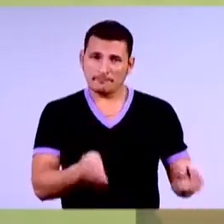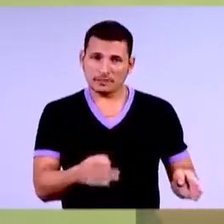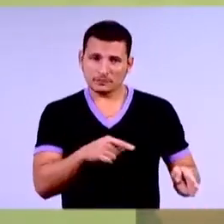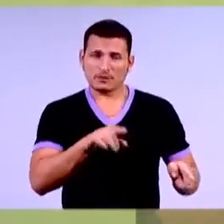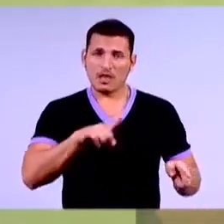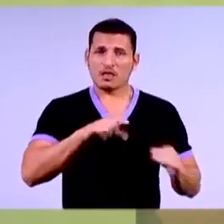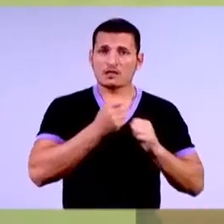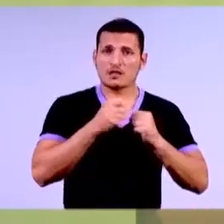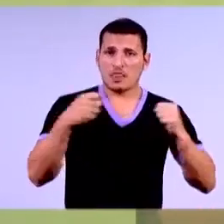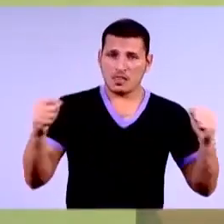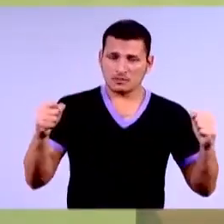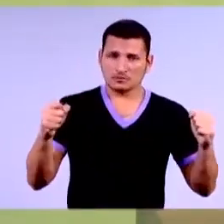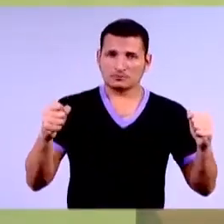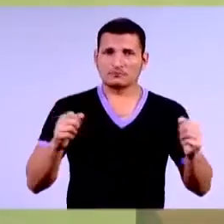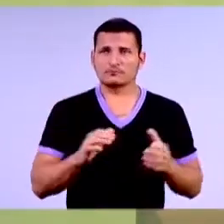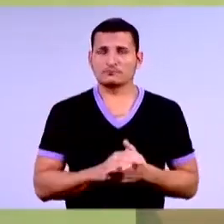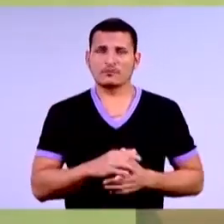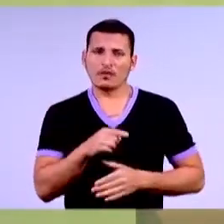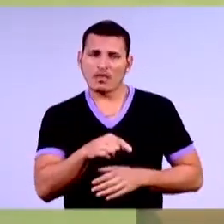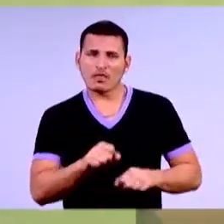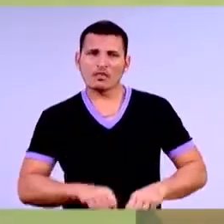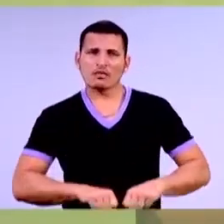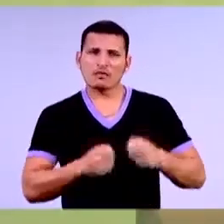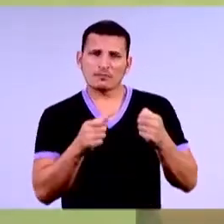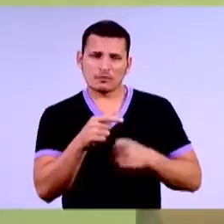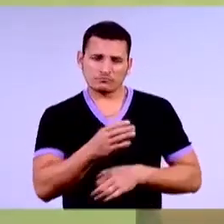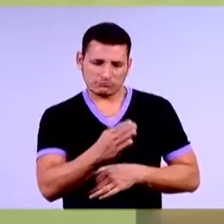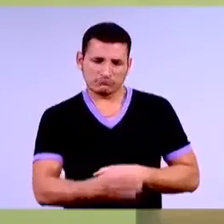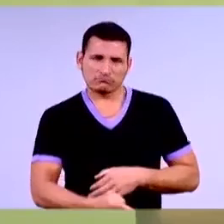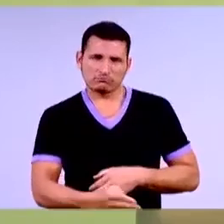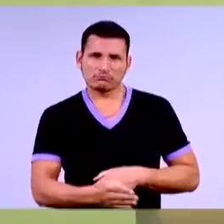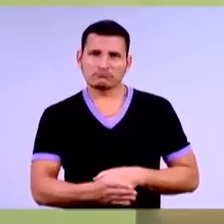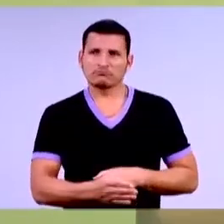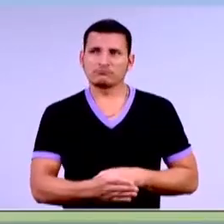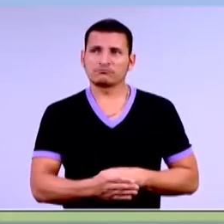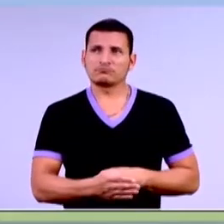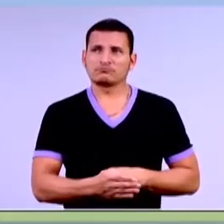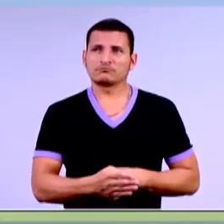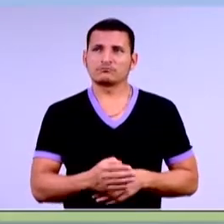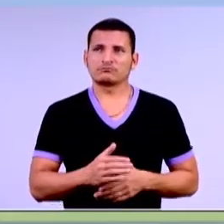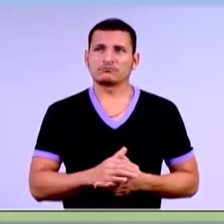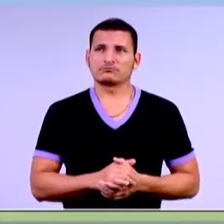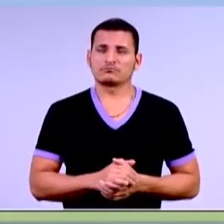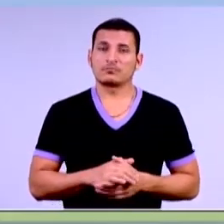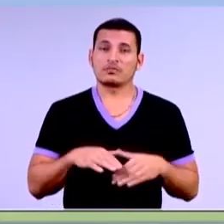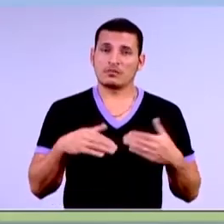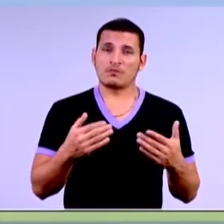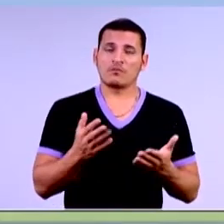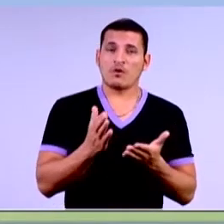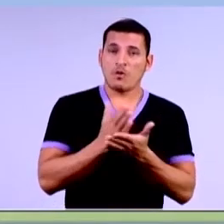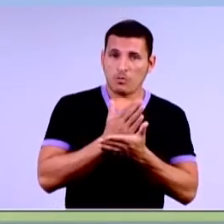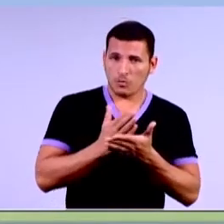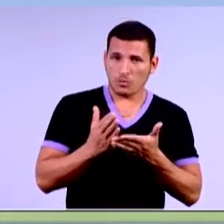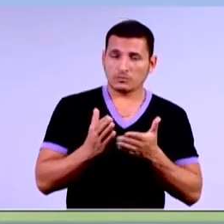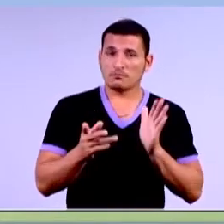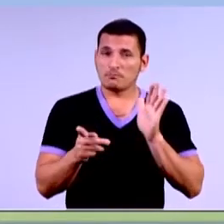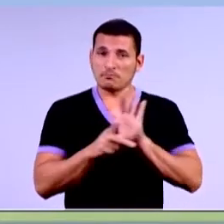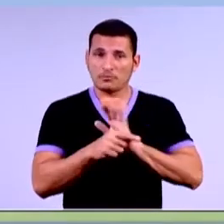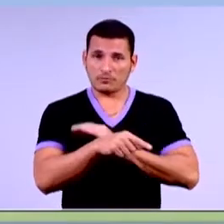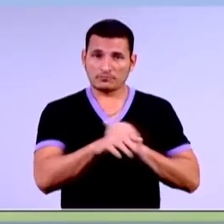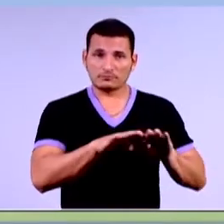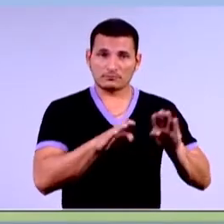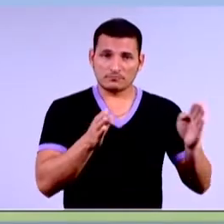a perna dela está quebrado a perna da mesa então alguma coisa pertence à mesa é a perna